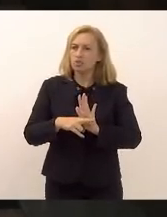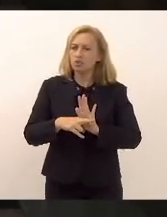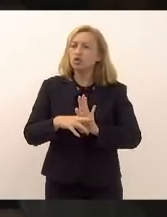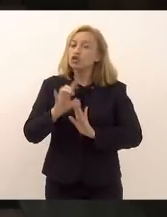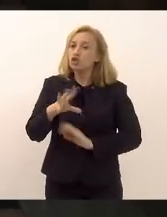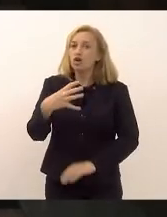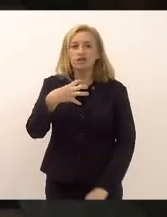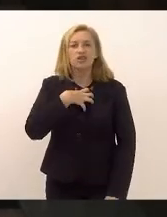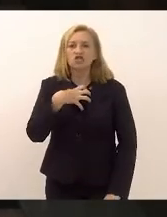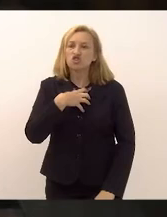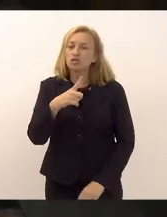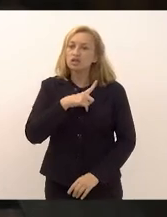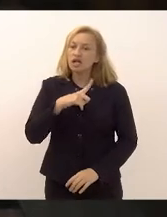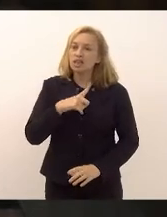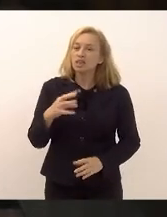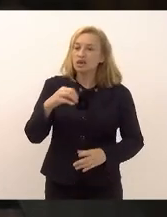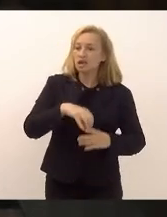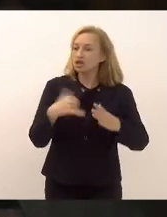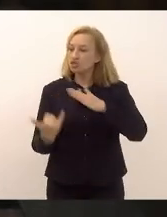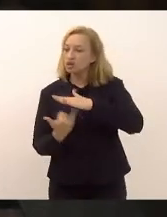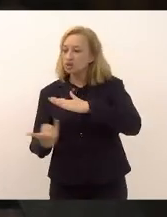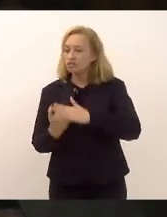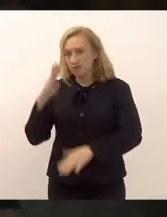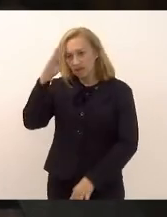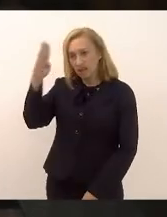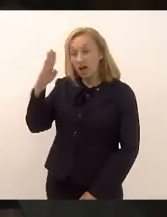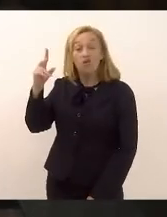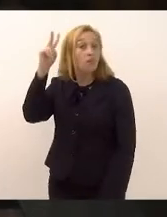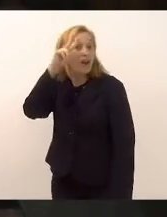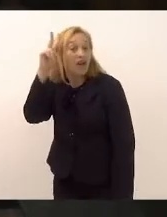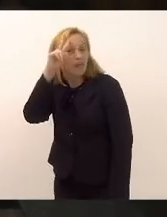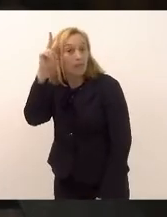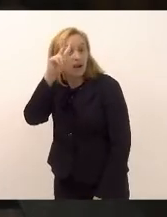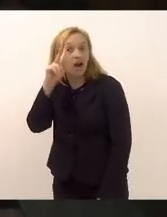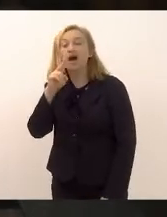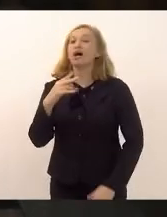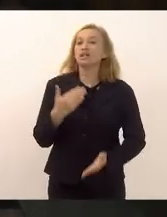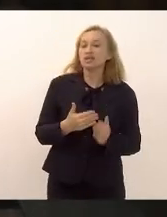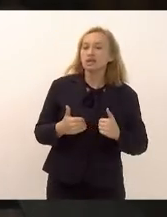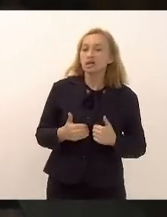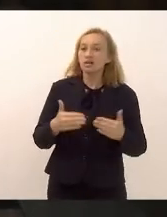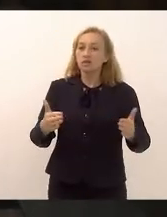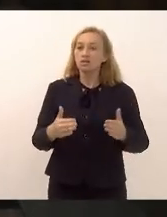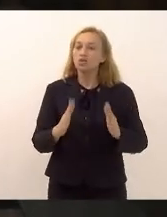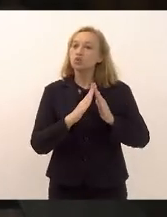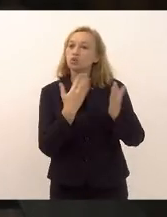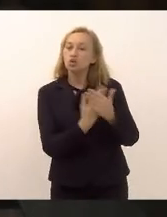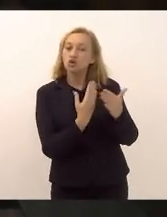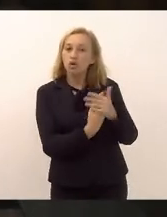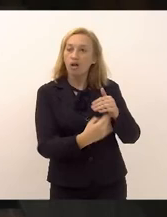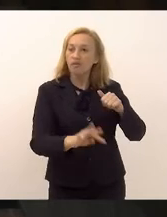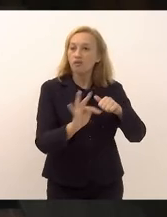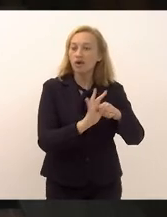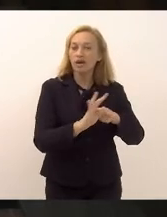faz sentido nas instituições militares. Vamos lembrar que na inauguração de uma escola